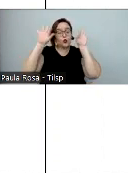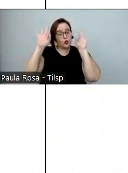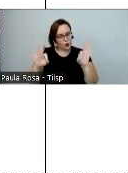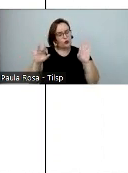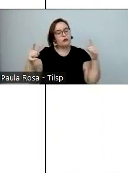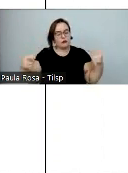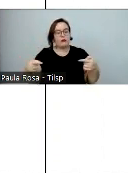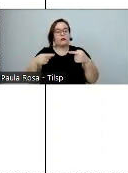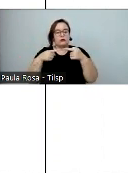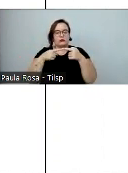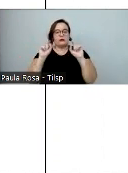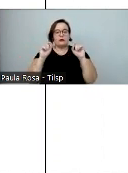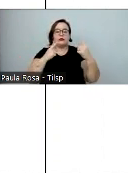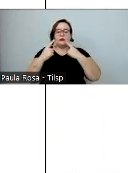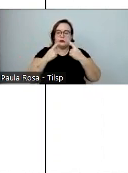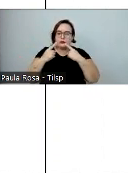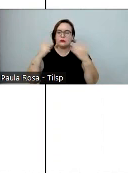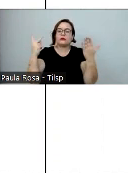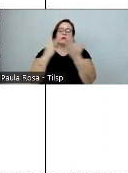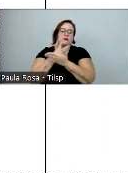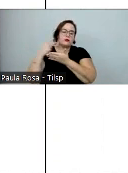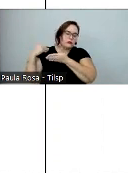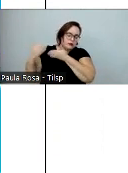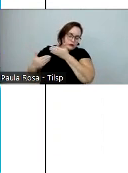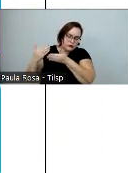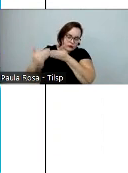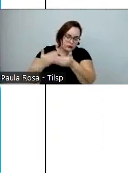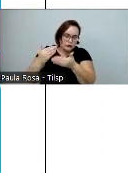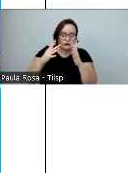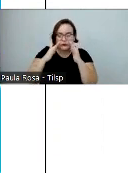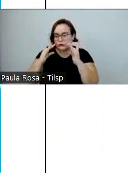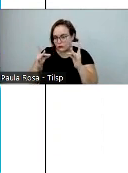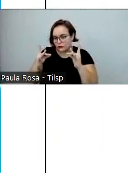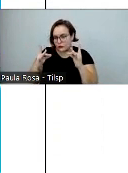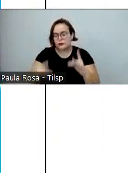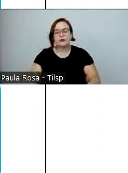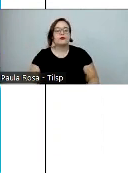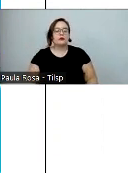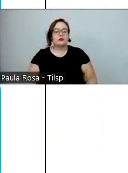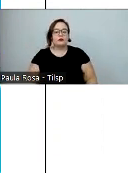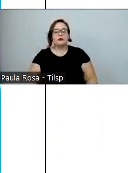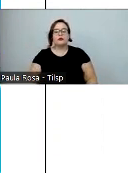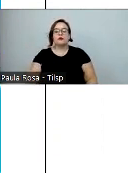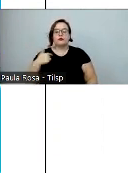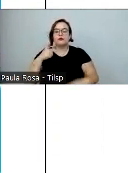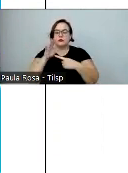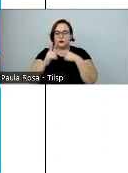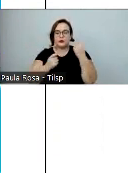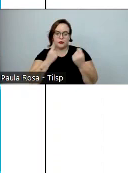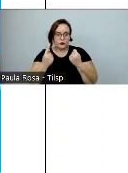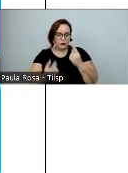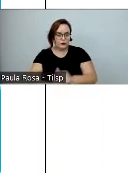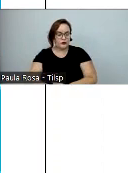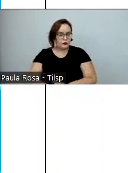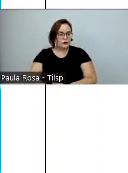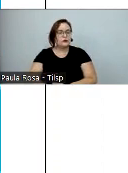com as discussões que aconteceram ao longo desse processo de escuta e aqui eu vou destacar alguns deles bom